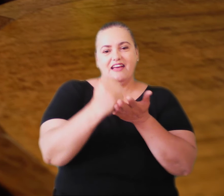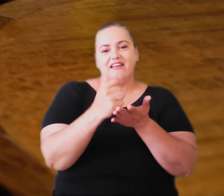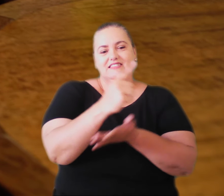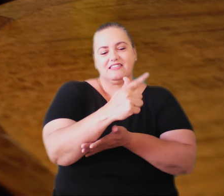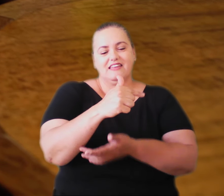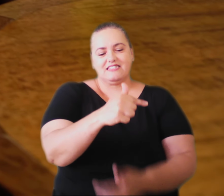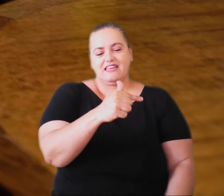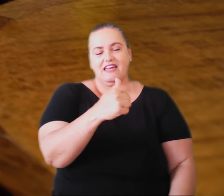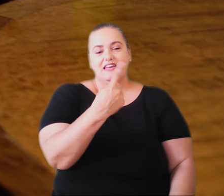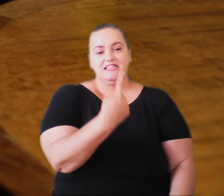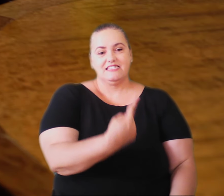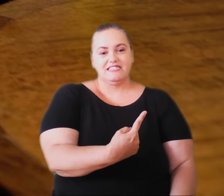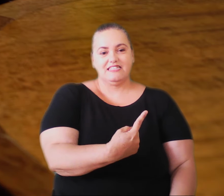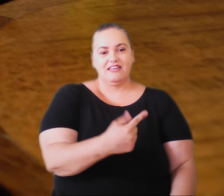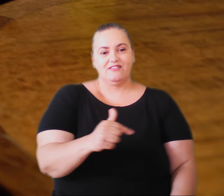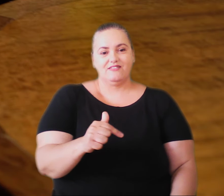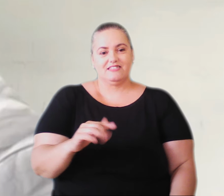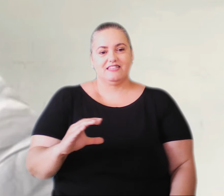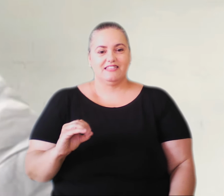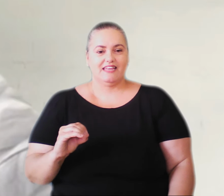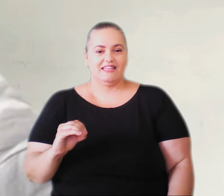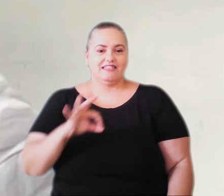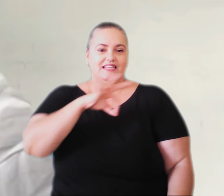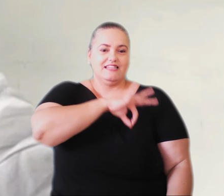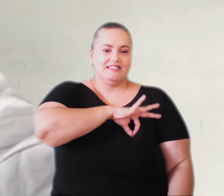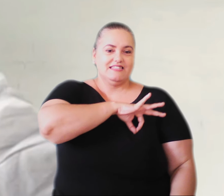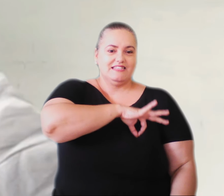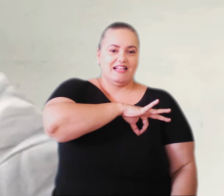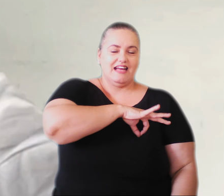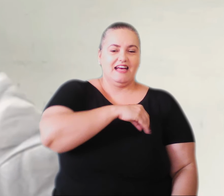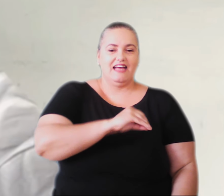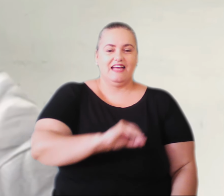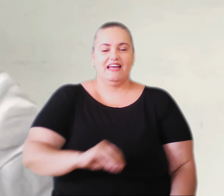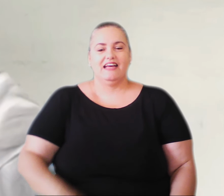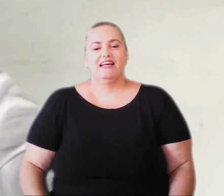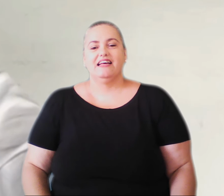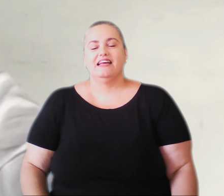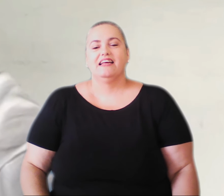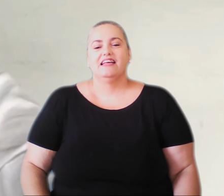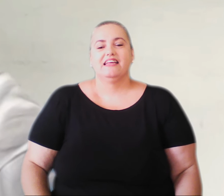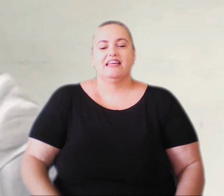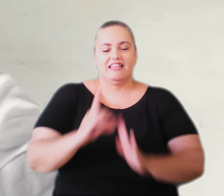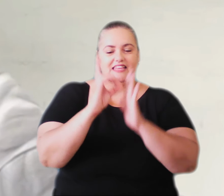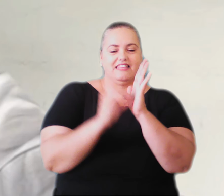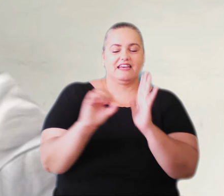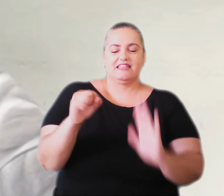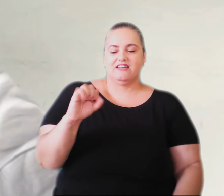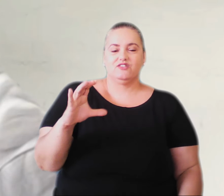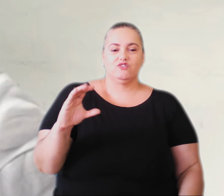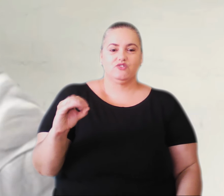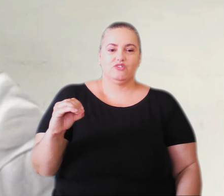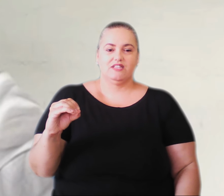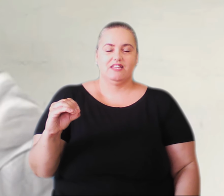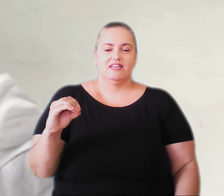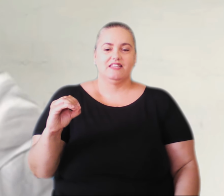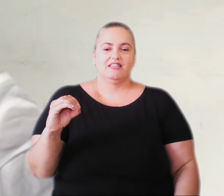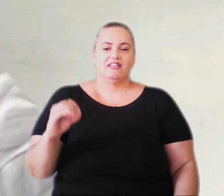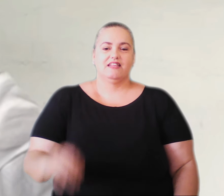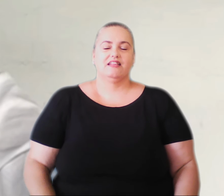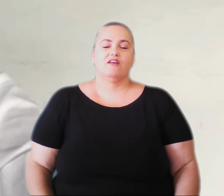salários mínimos. Tu viu? Eu? Não, 150, 170. É. E na década de 80 foi assim